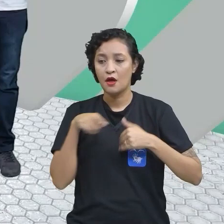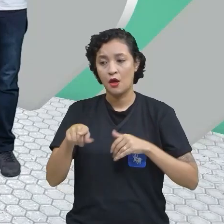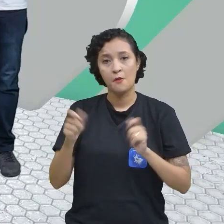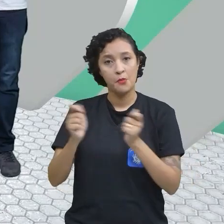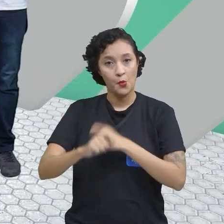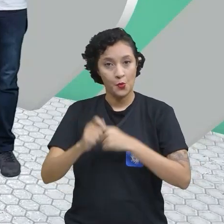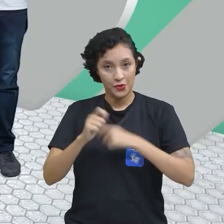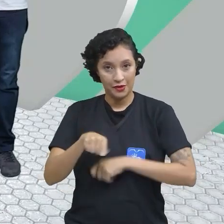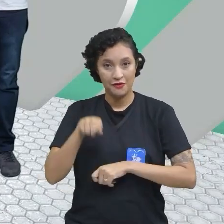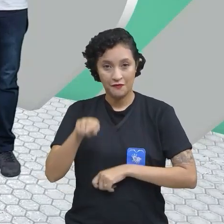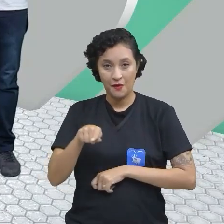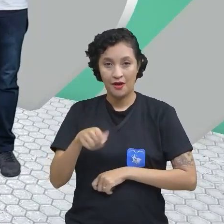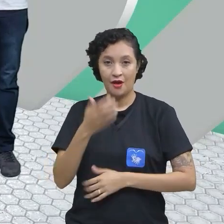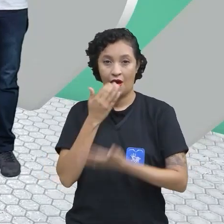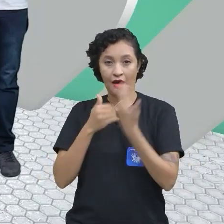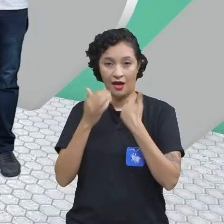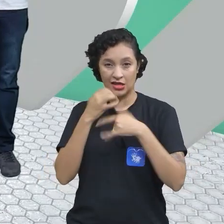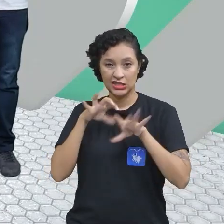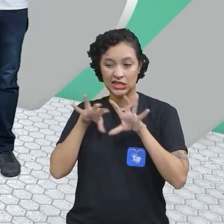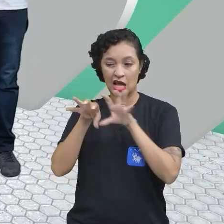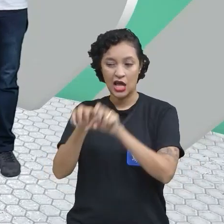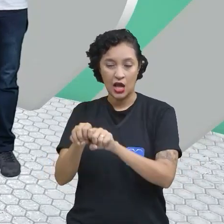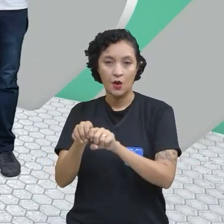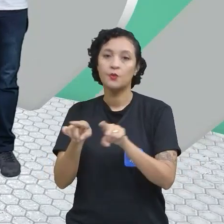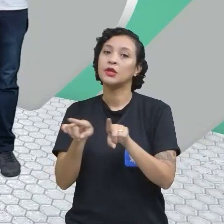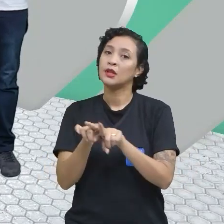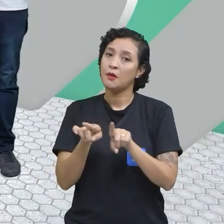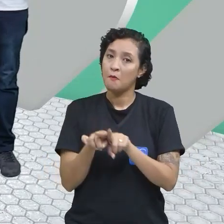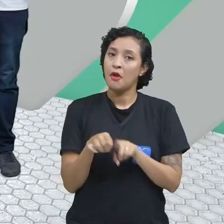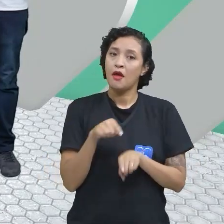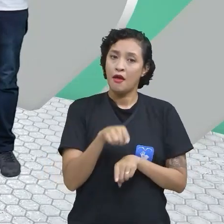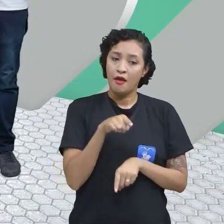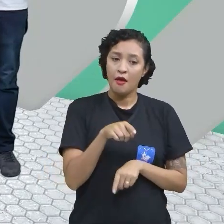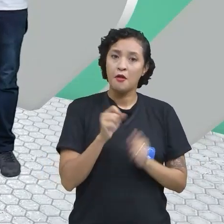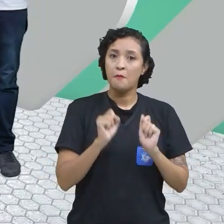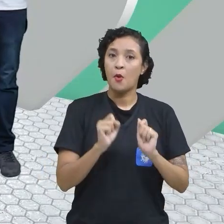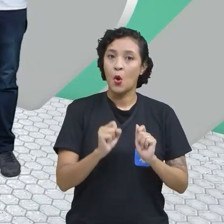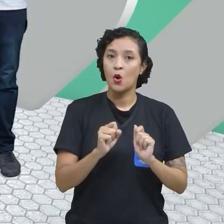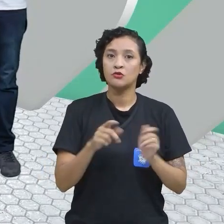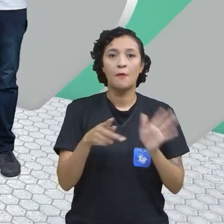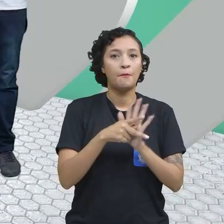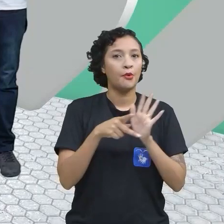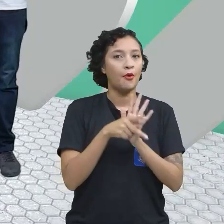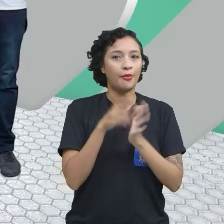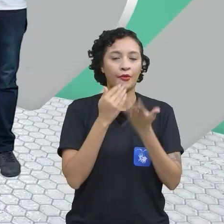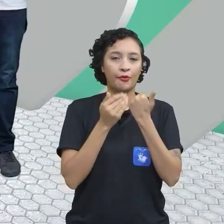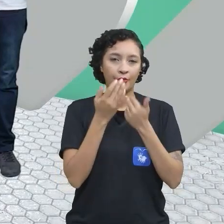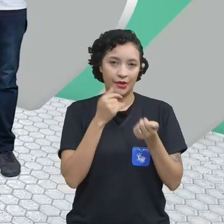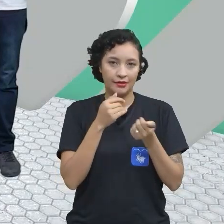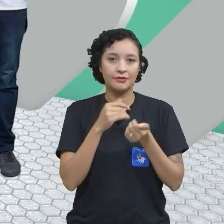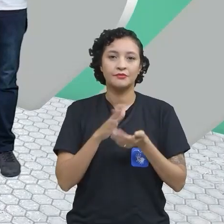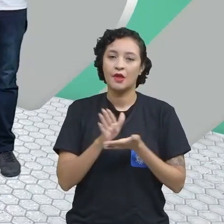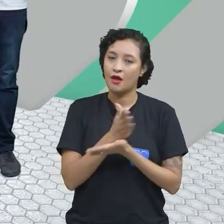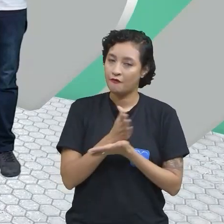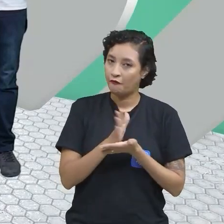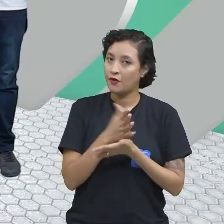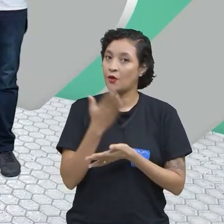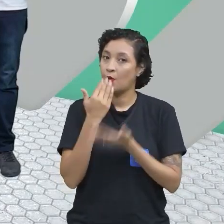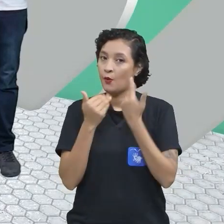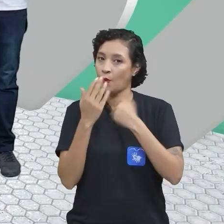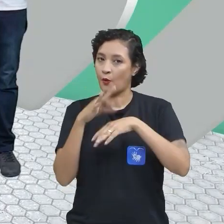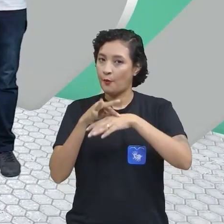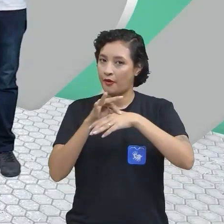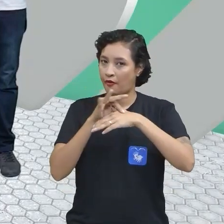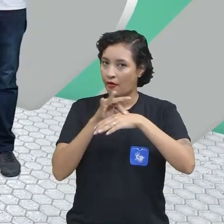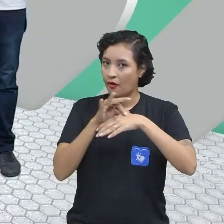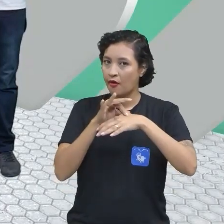podem ser aqueles que comem. Então, essa é a função dele, né? Como vocês podem ver na imagem, alguns se alimentam de carne de outros animais,